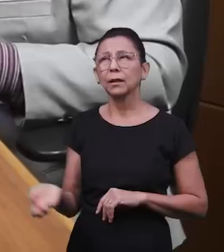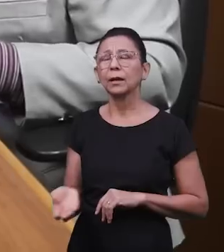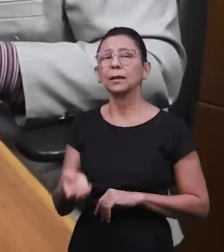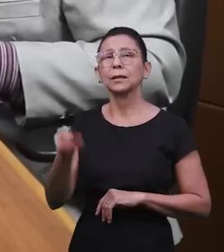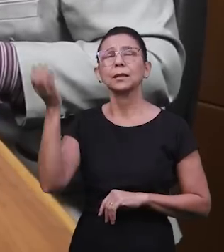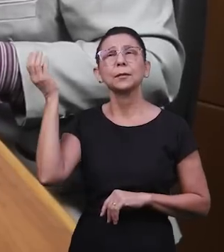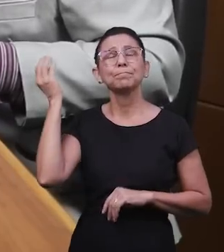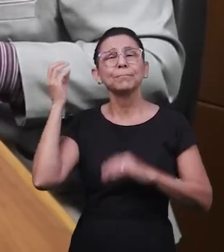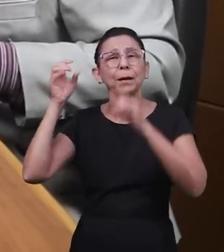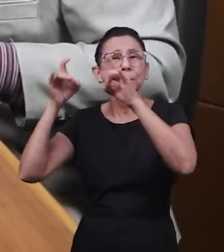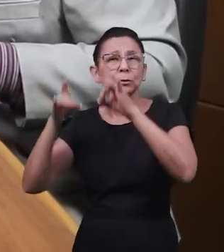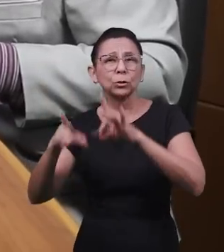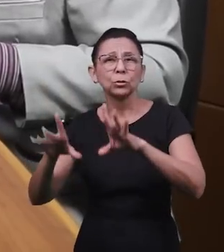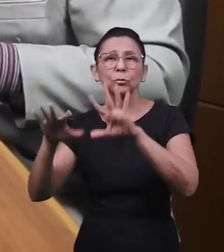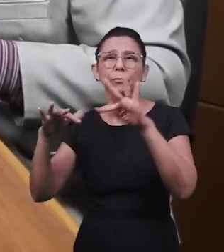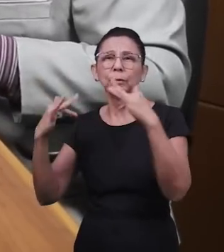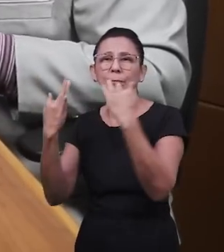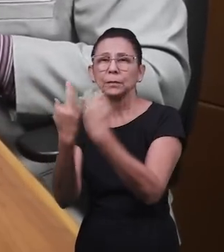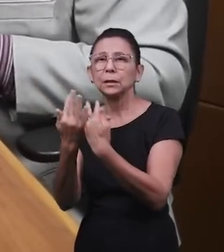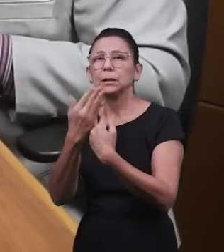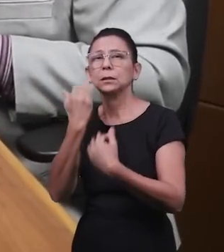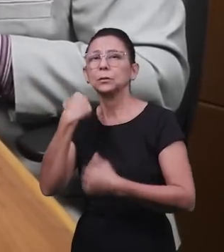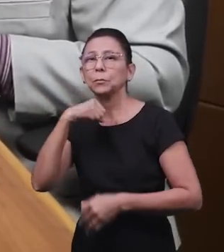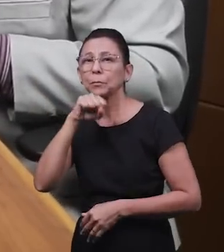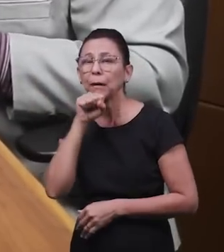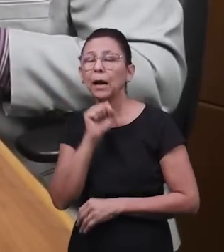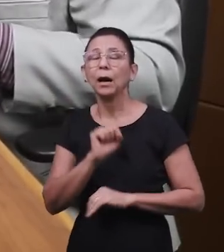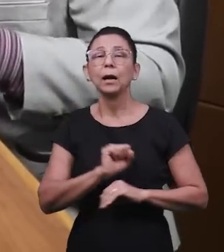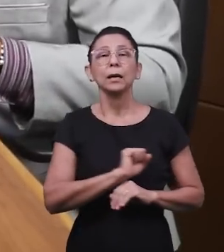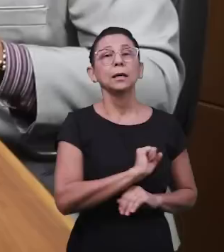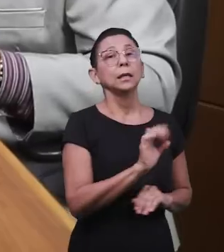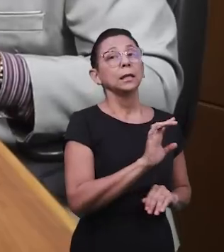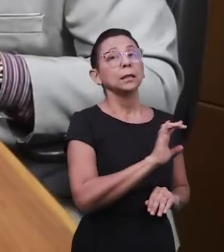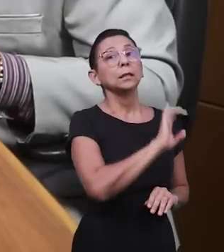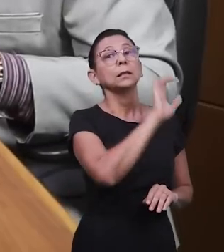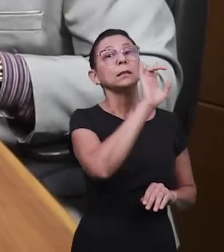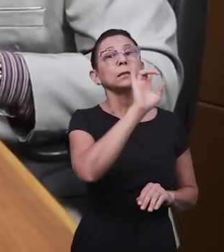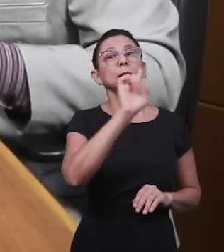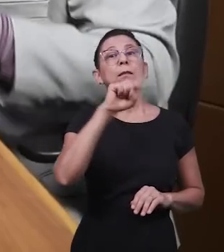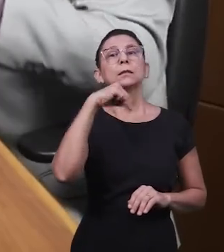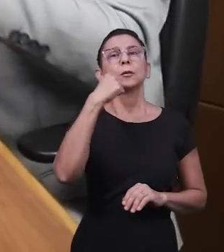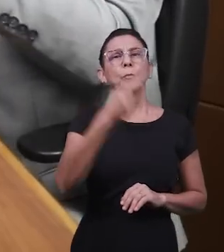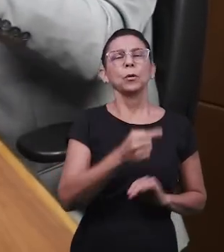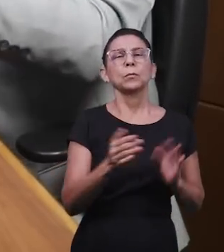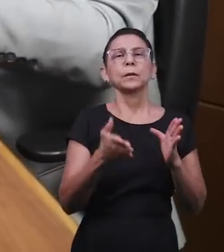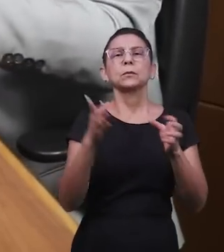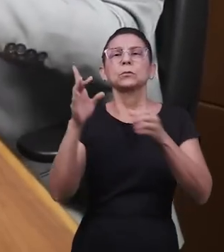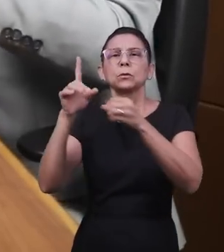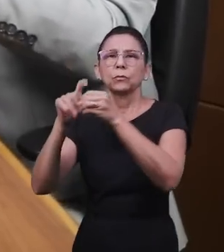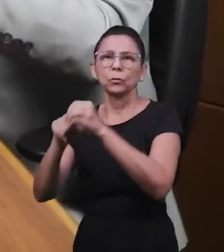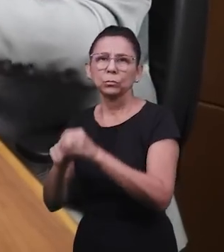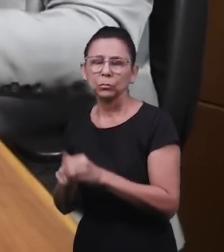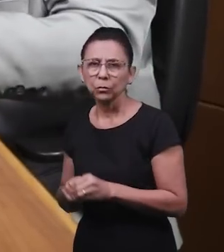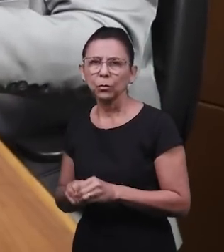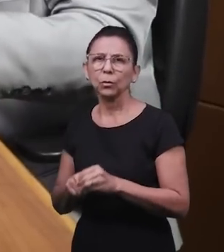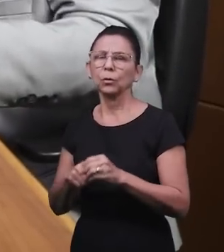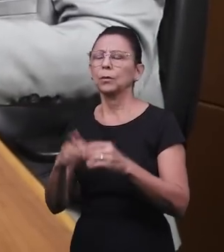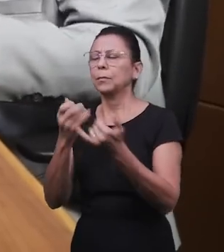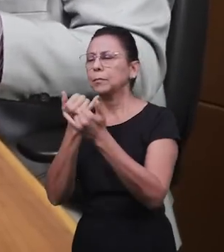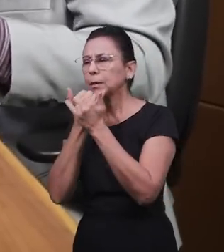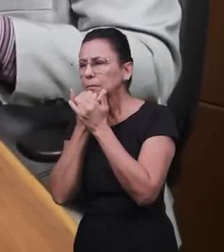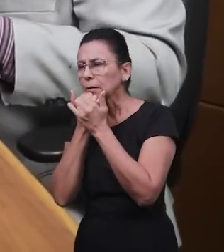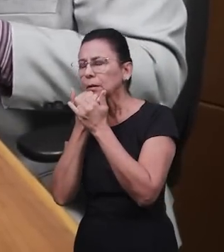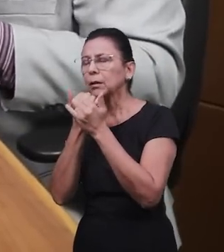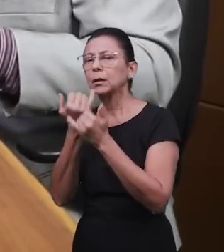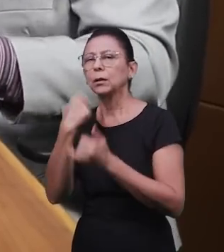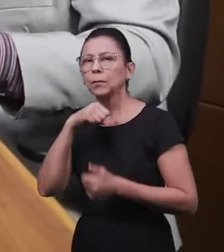que para isso acontecer, primeiro o pai o abraçou e o beijou. Né? O viu de longe, o abraçou, o beijou.